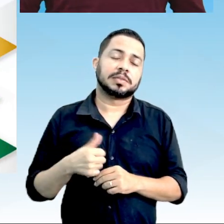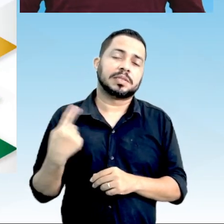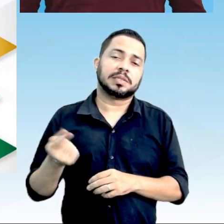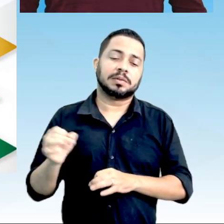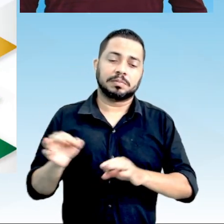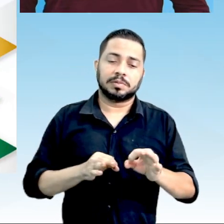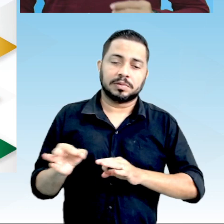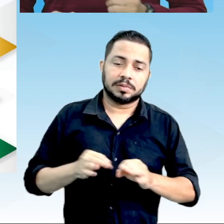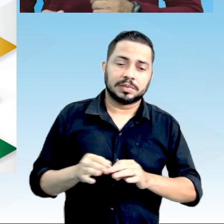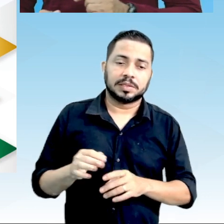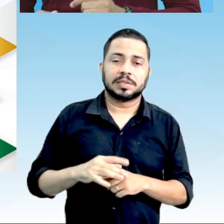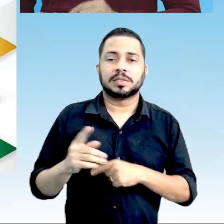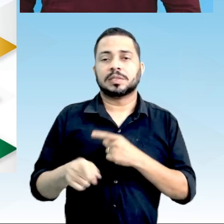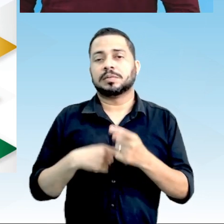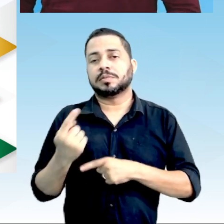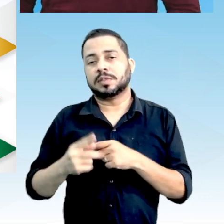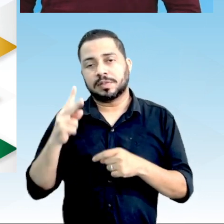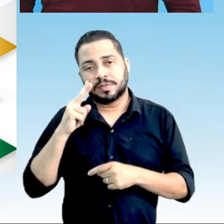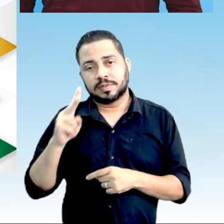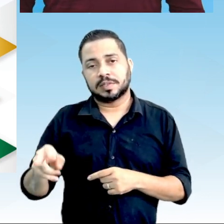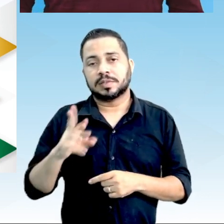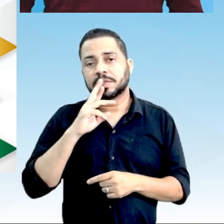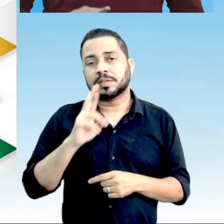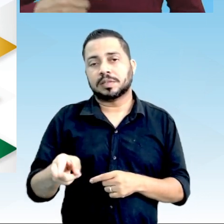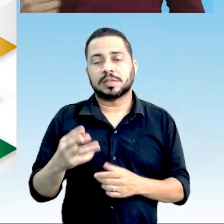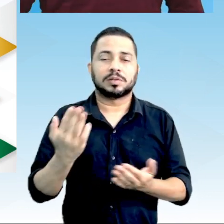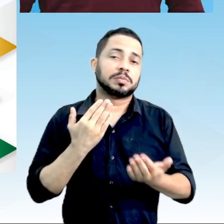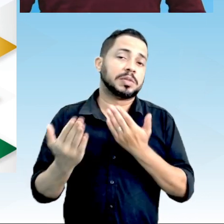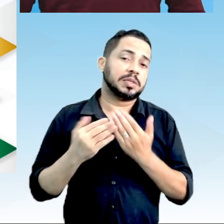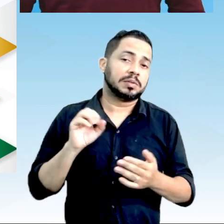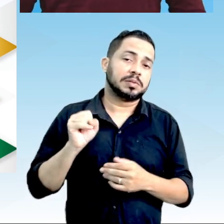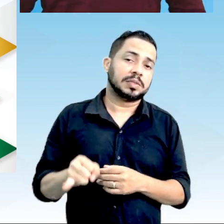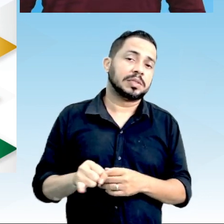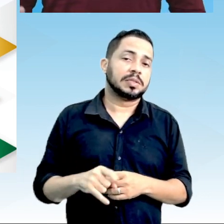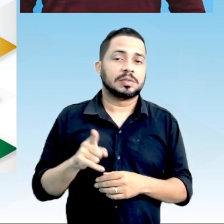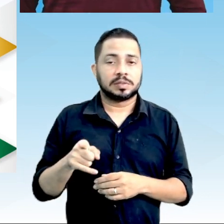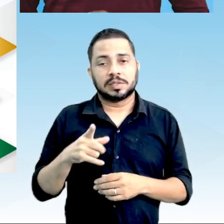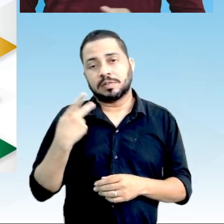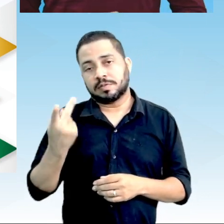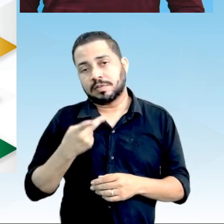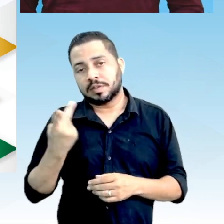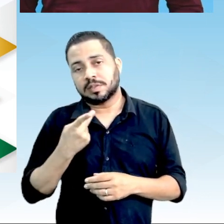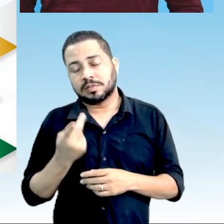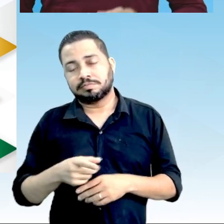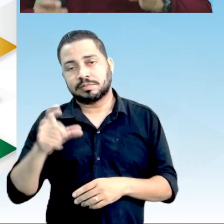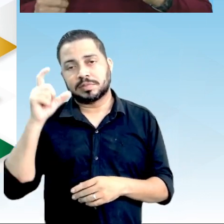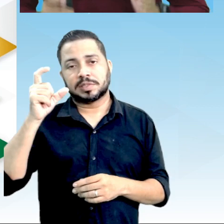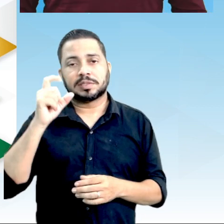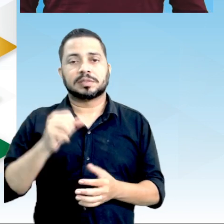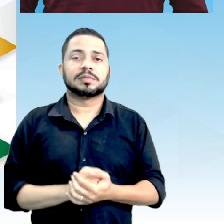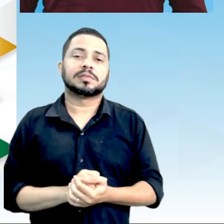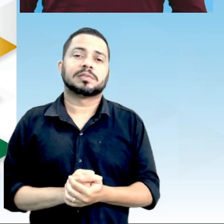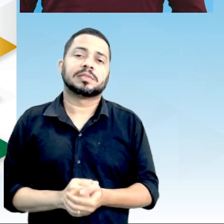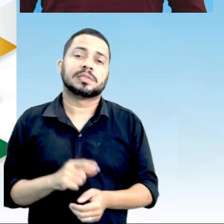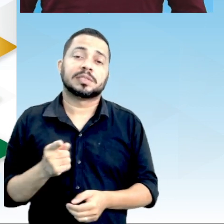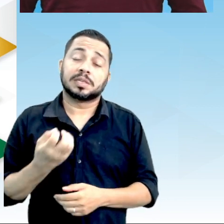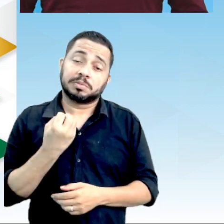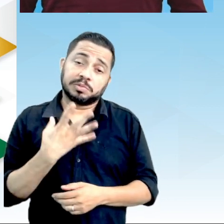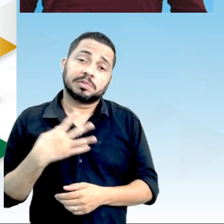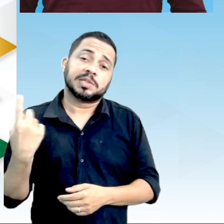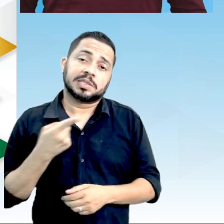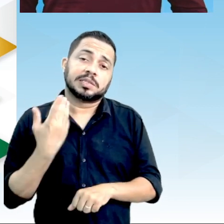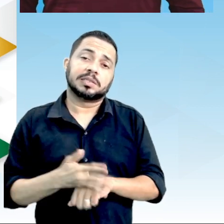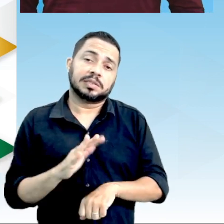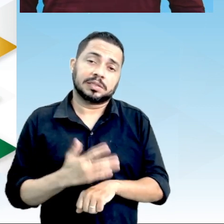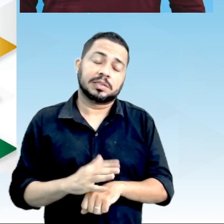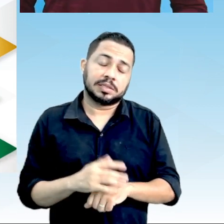monta a questão, depois a gente vê o resultado e compara se realmente é aquilo que ele está falando. Olha que interessante. Isso é muito bom para a gente